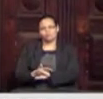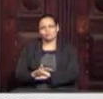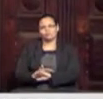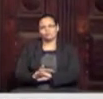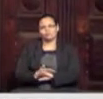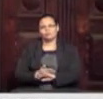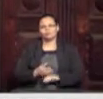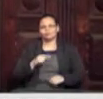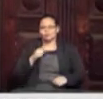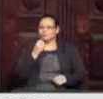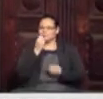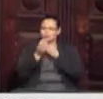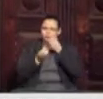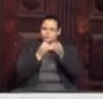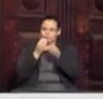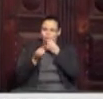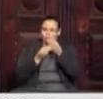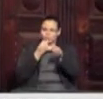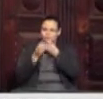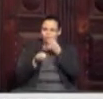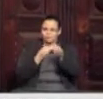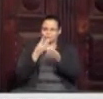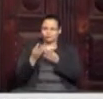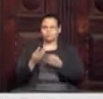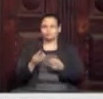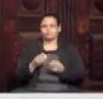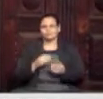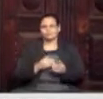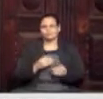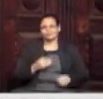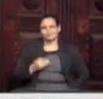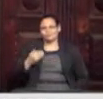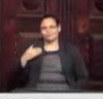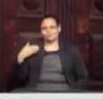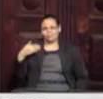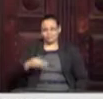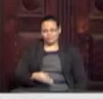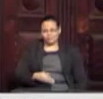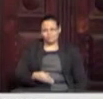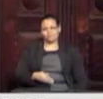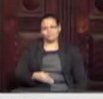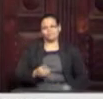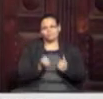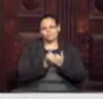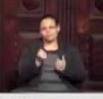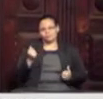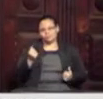anunciar que desde a chegada do ministro barroso